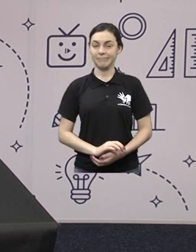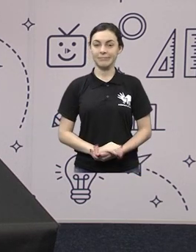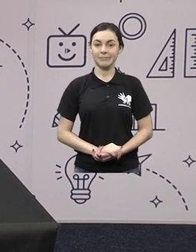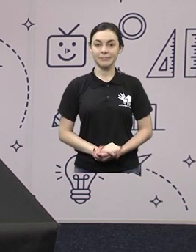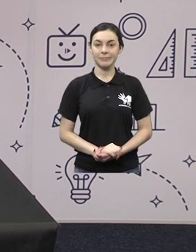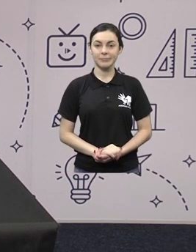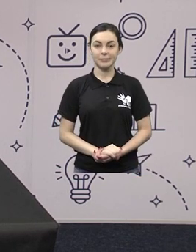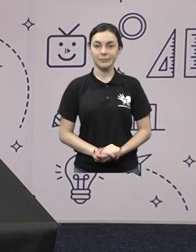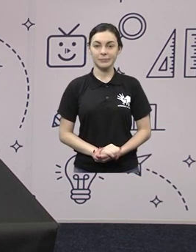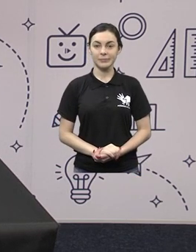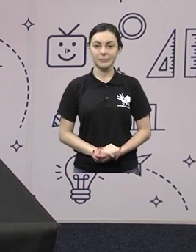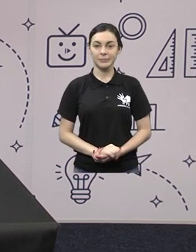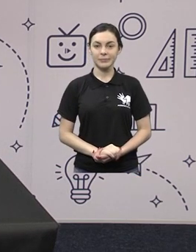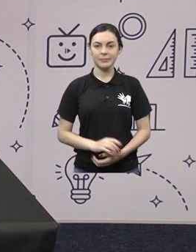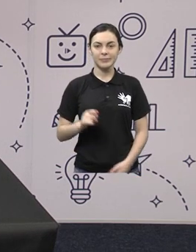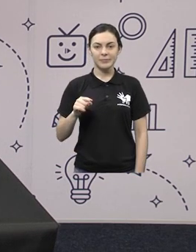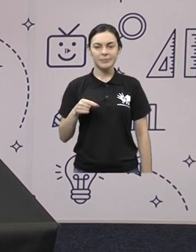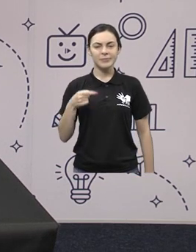10.